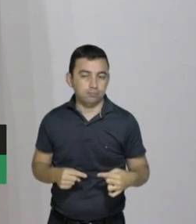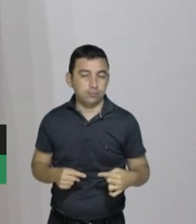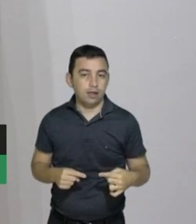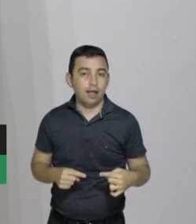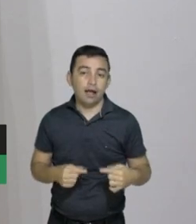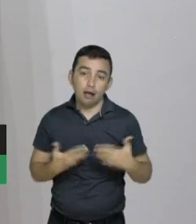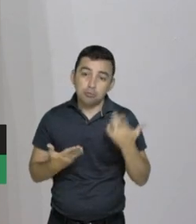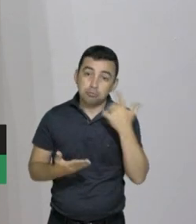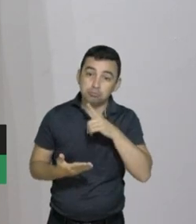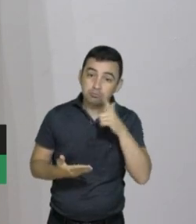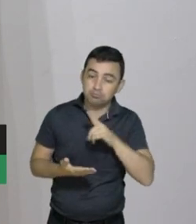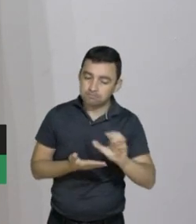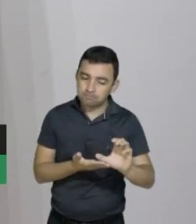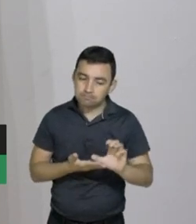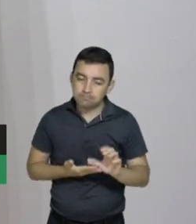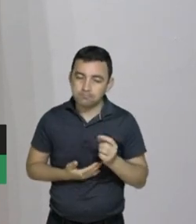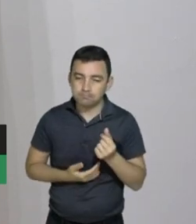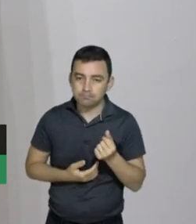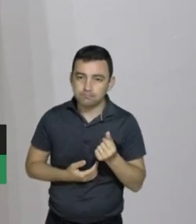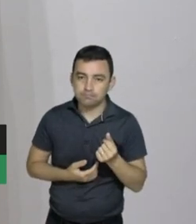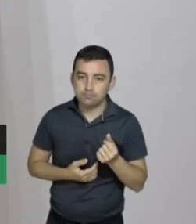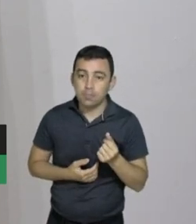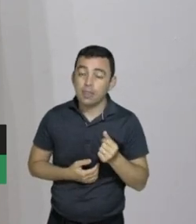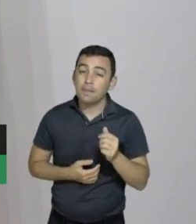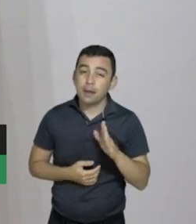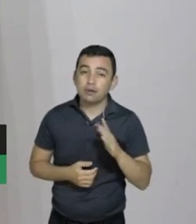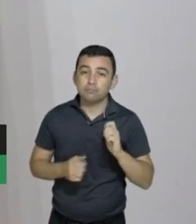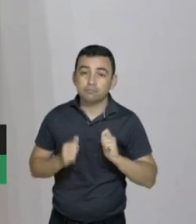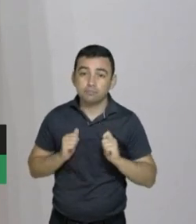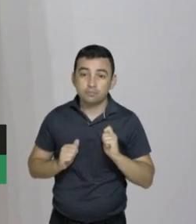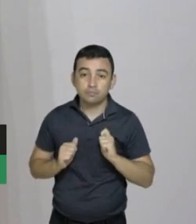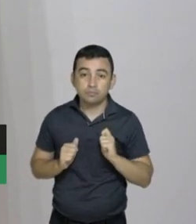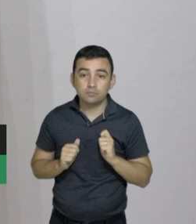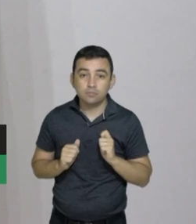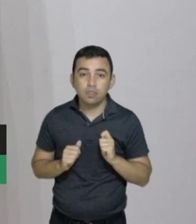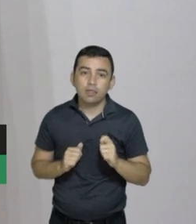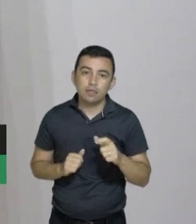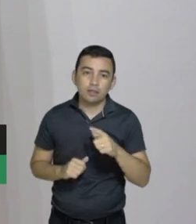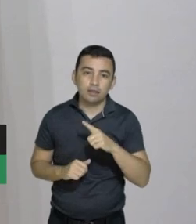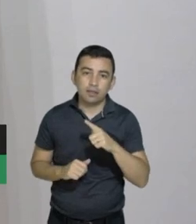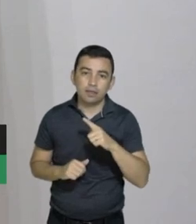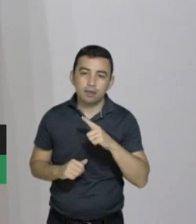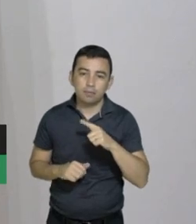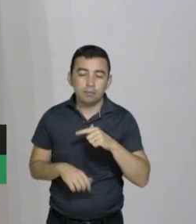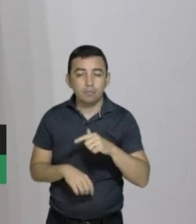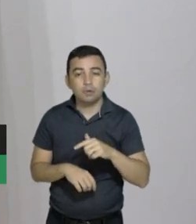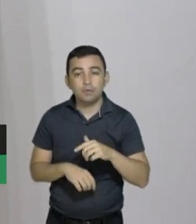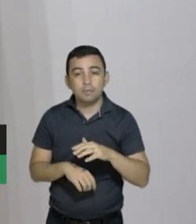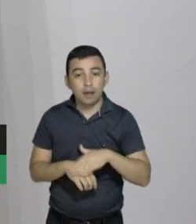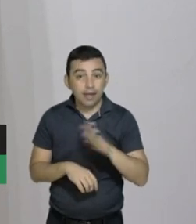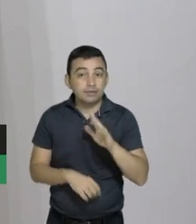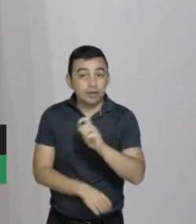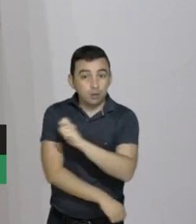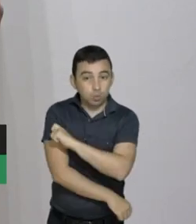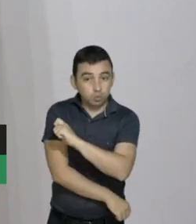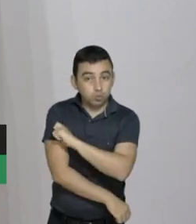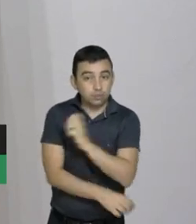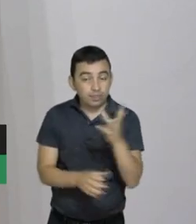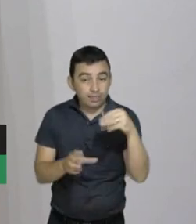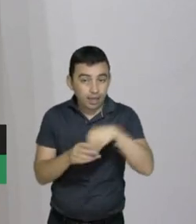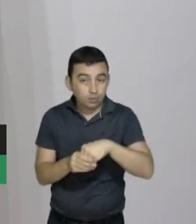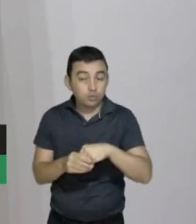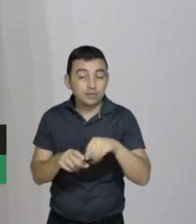recebimento desse valor a expectativa é que nós tivéssemos mais alunos na sala de aula